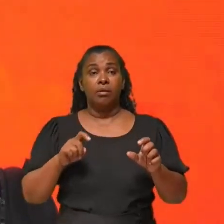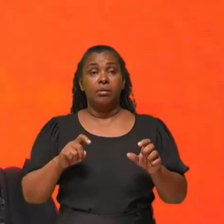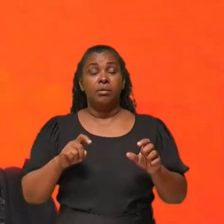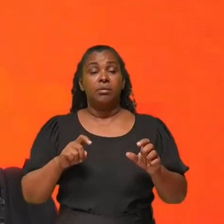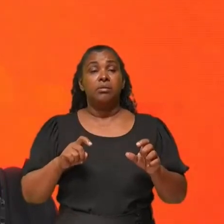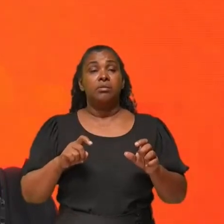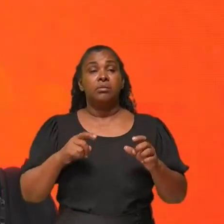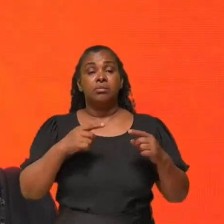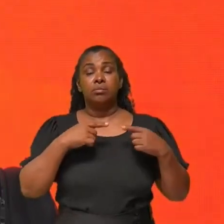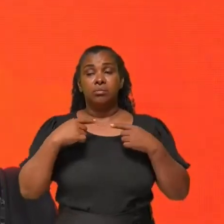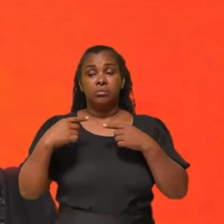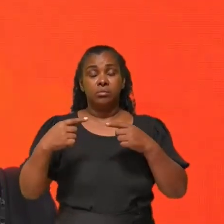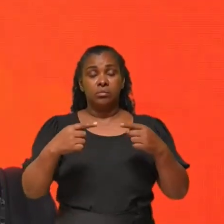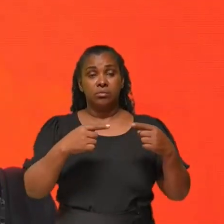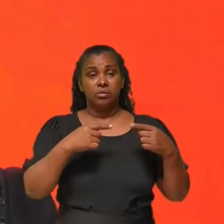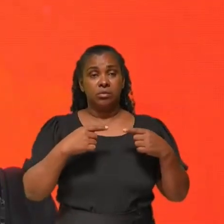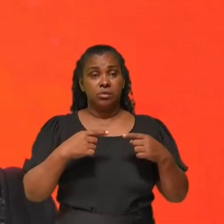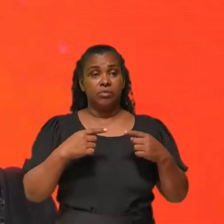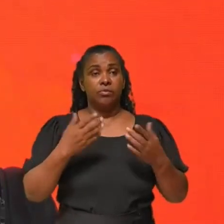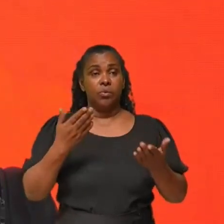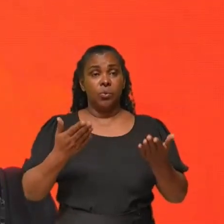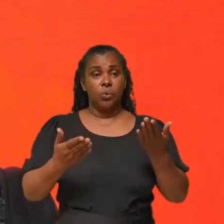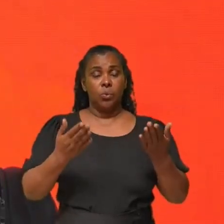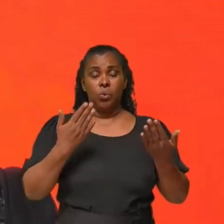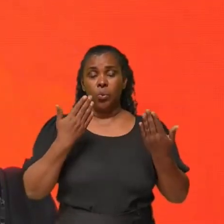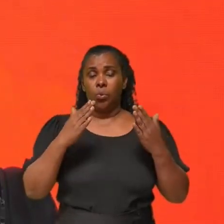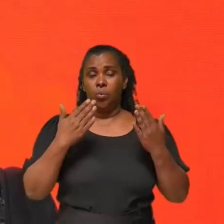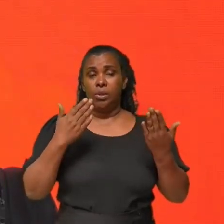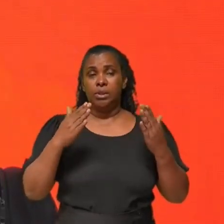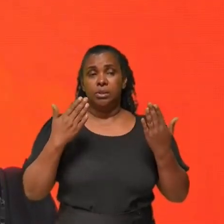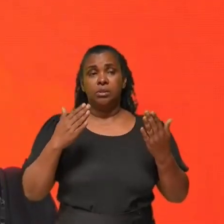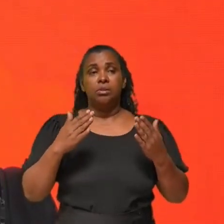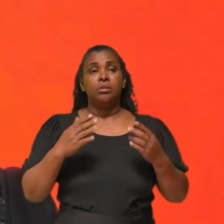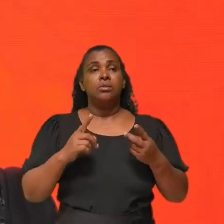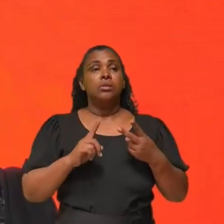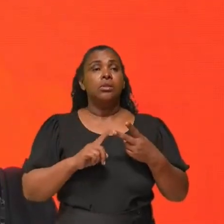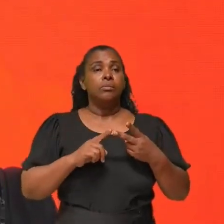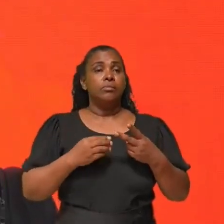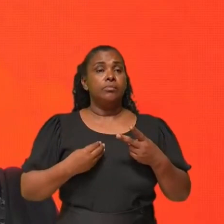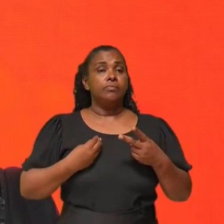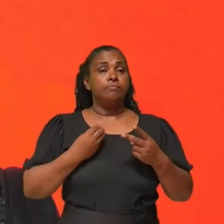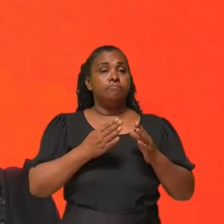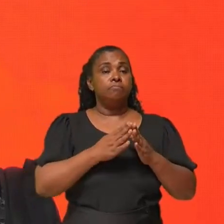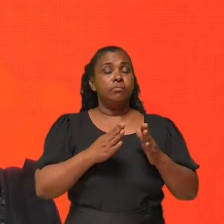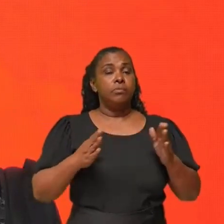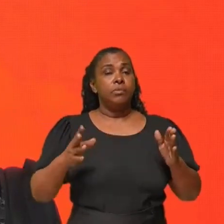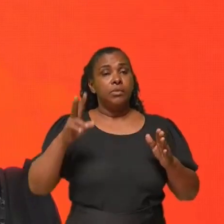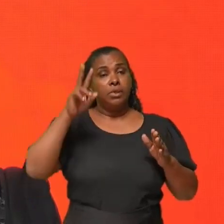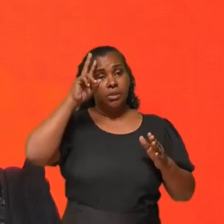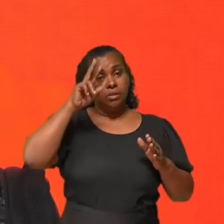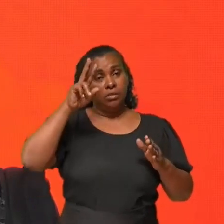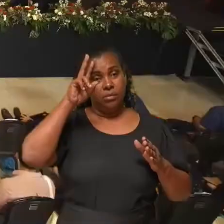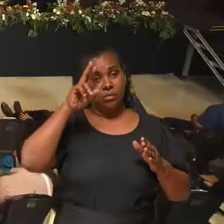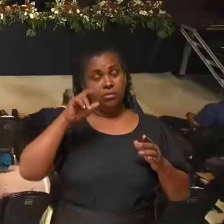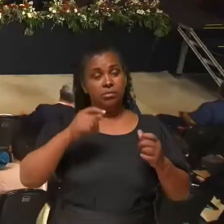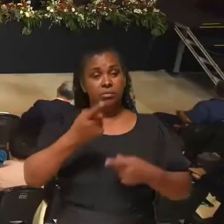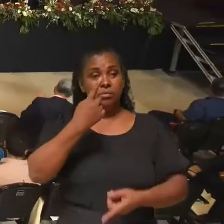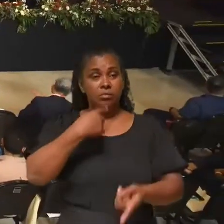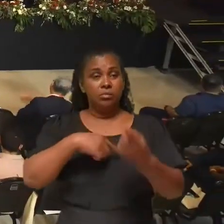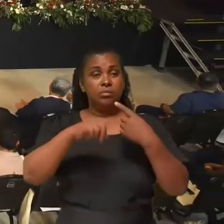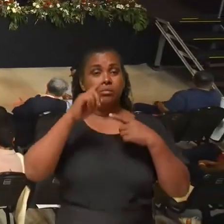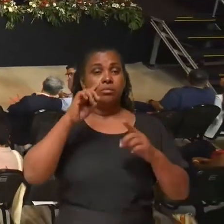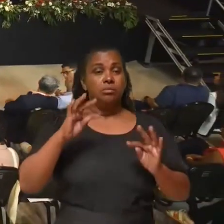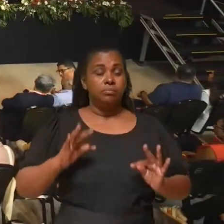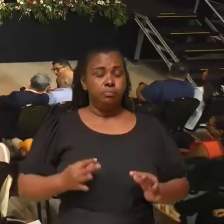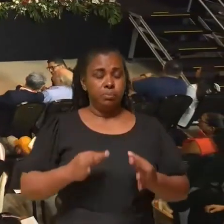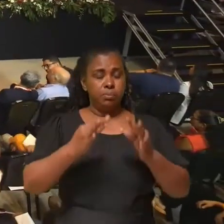A segunda é que nós vivemos um período histórico de uma brutal transformação tecnológica.